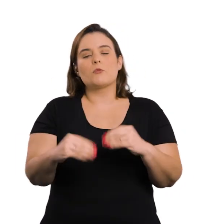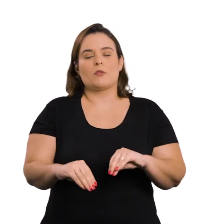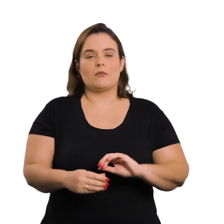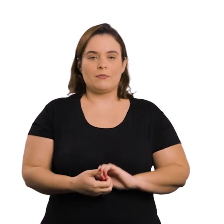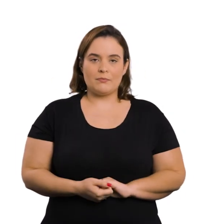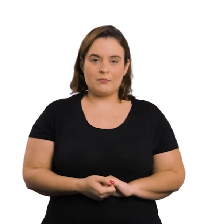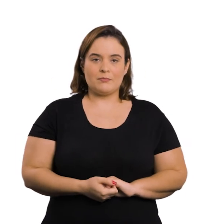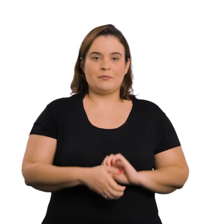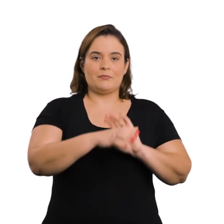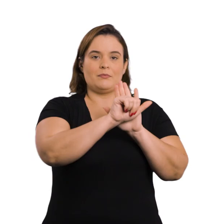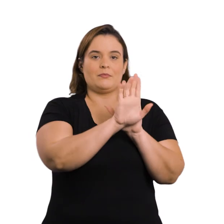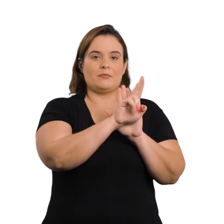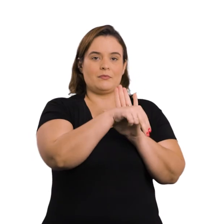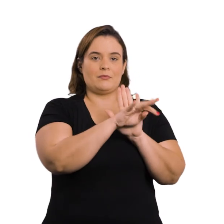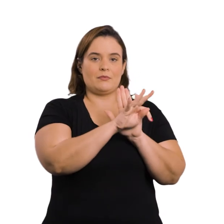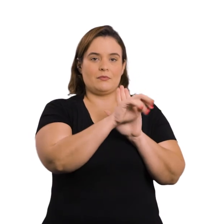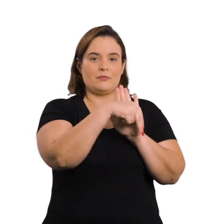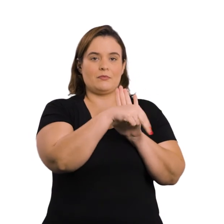e instalação.